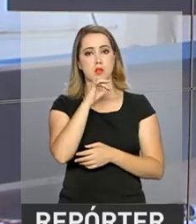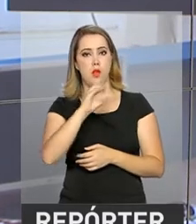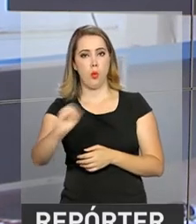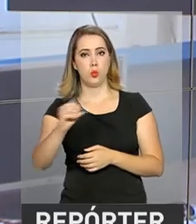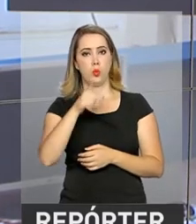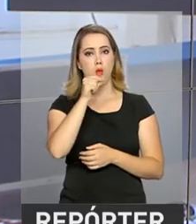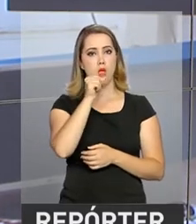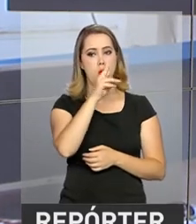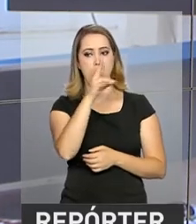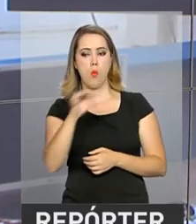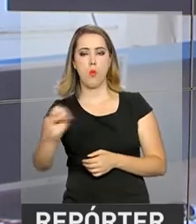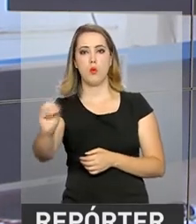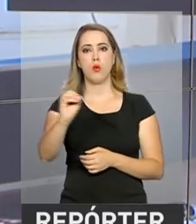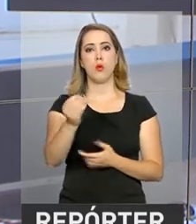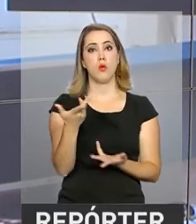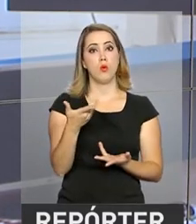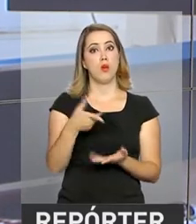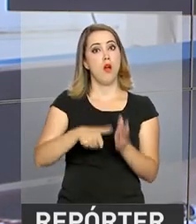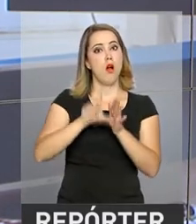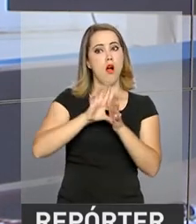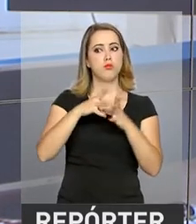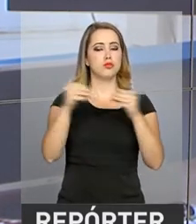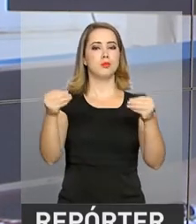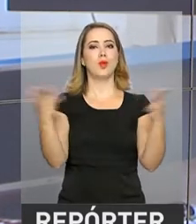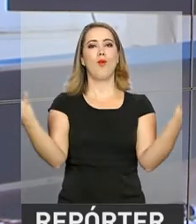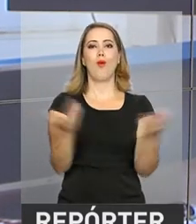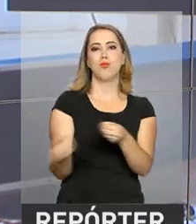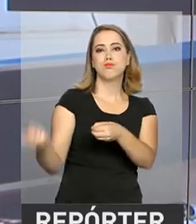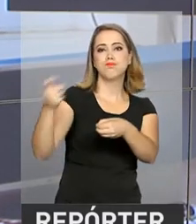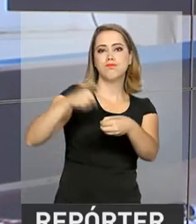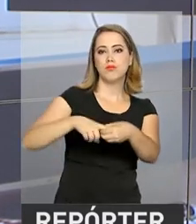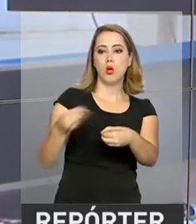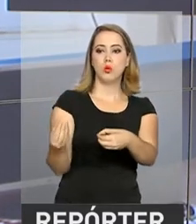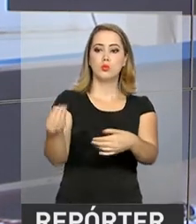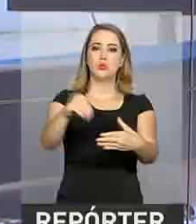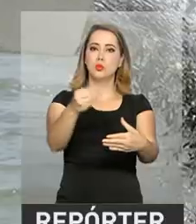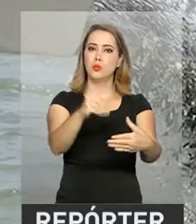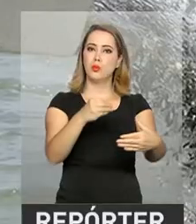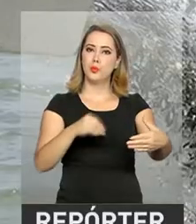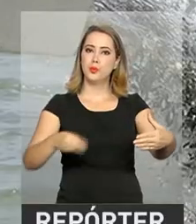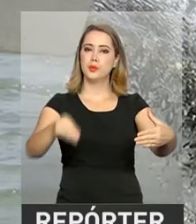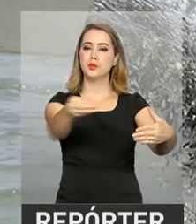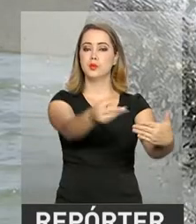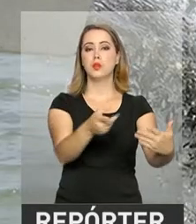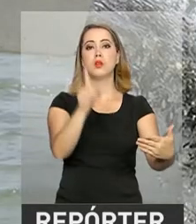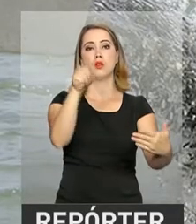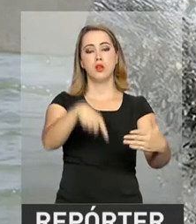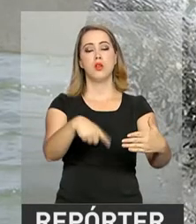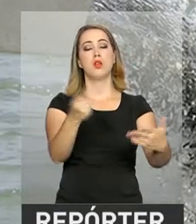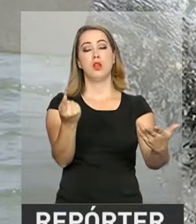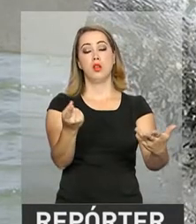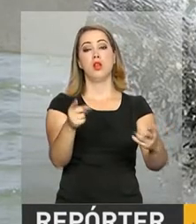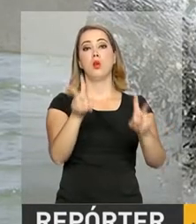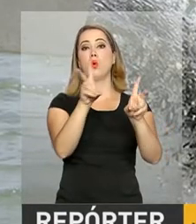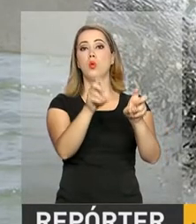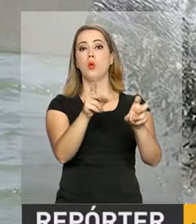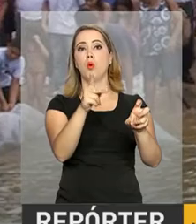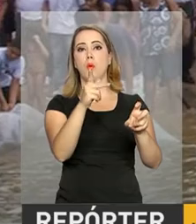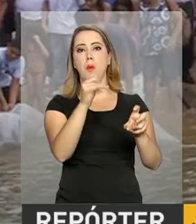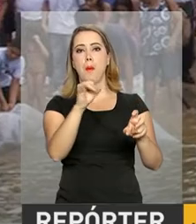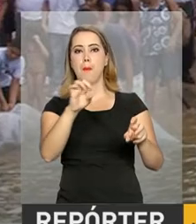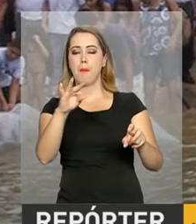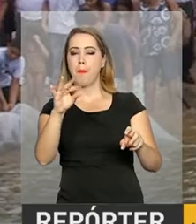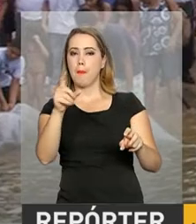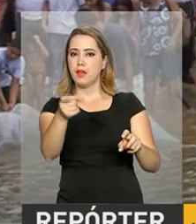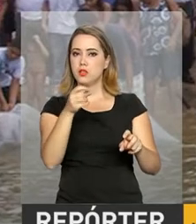desaparecidas há décadas vão ser inseridas novamente no velho chico é o chamado peixamento realizado pela companhia